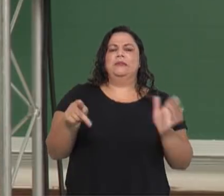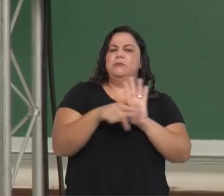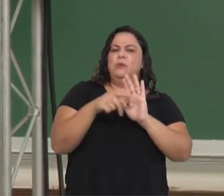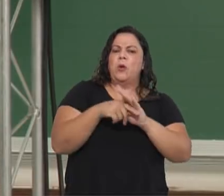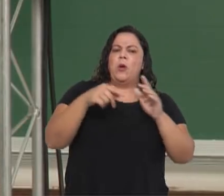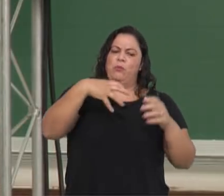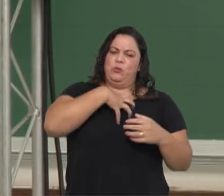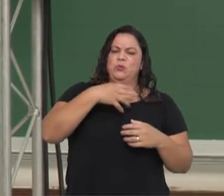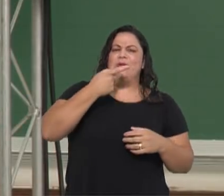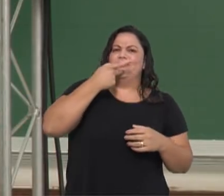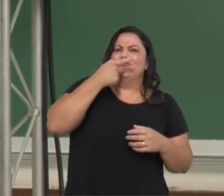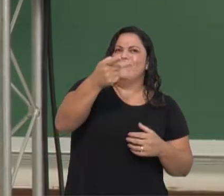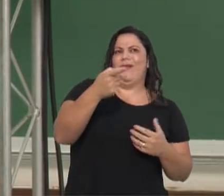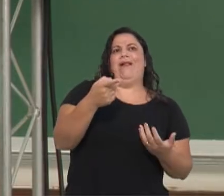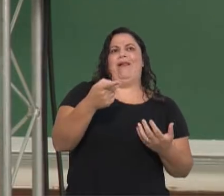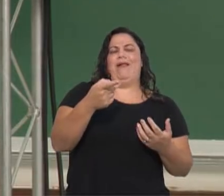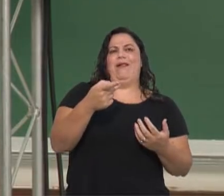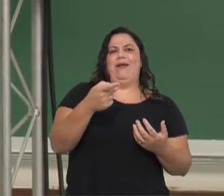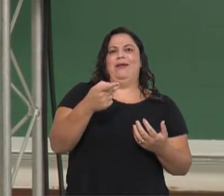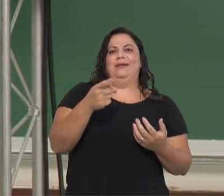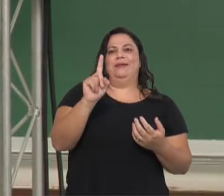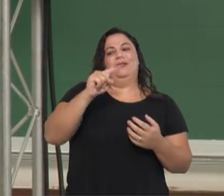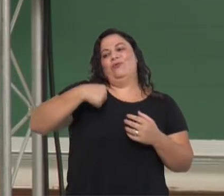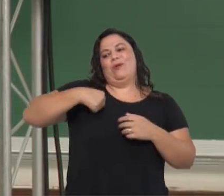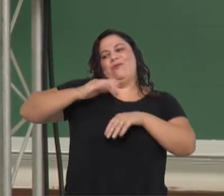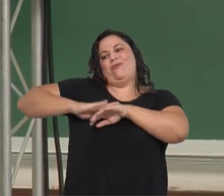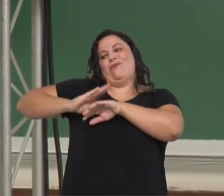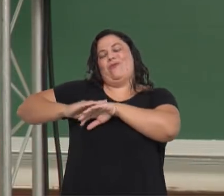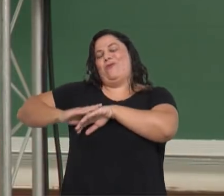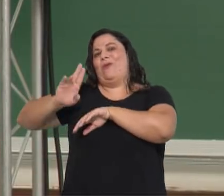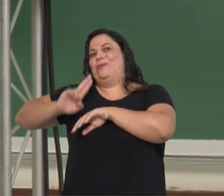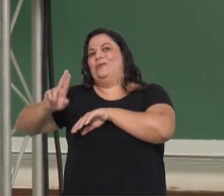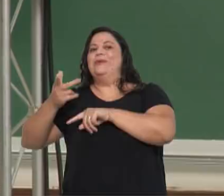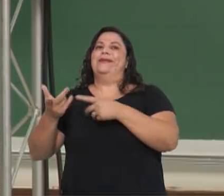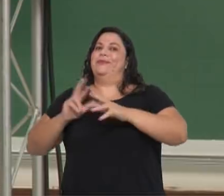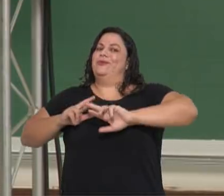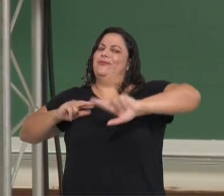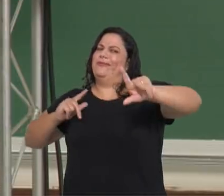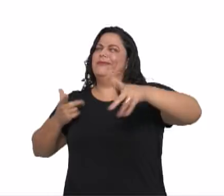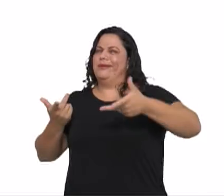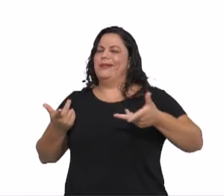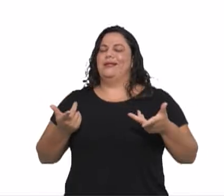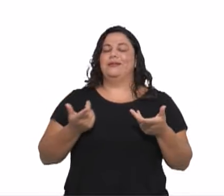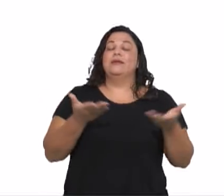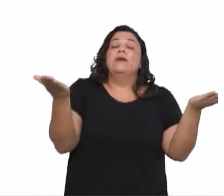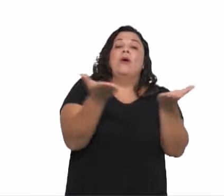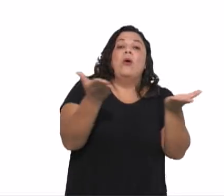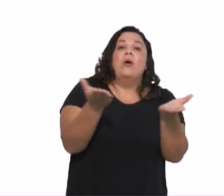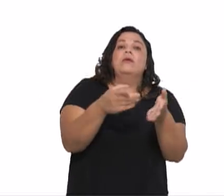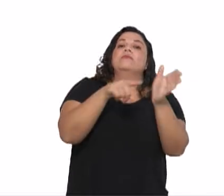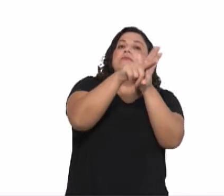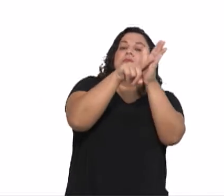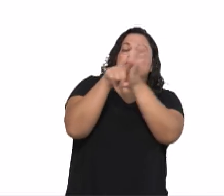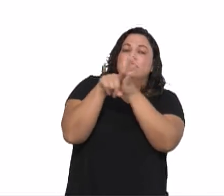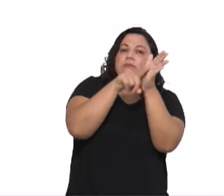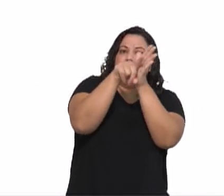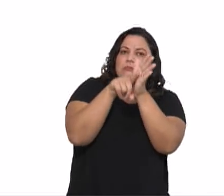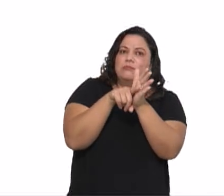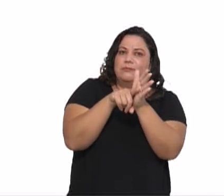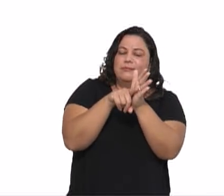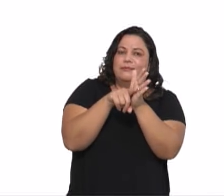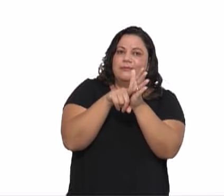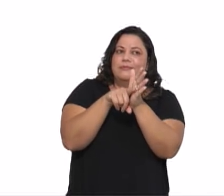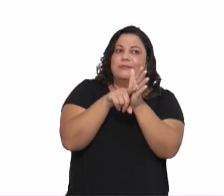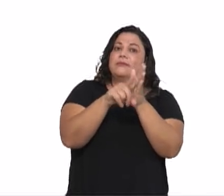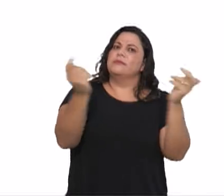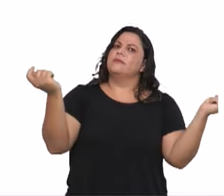realidade, tá? O que eu quero que você faça? Eu quero que você faça uma pesquisa. Essa pesquisa,